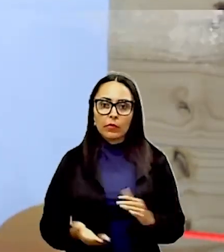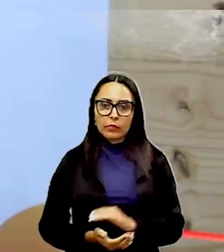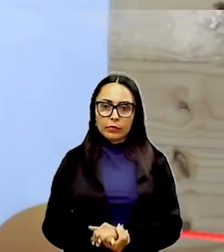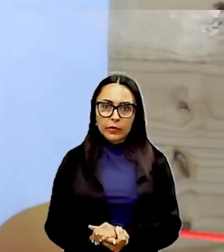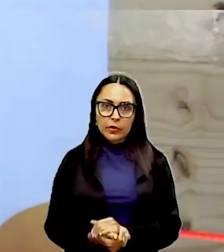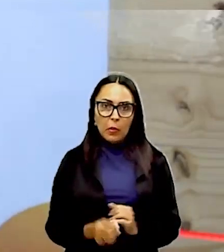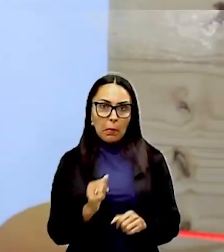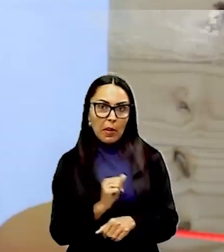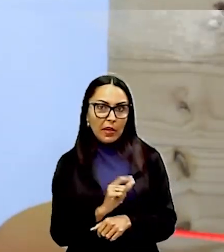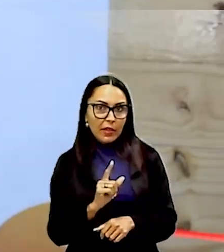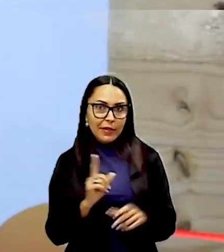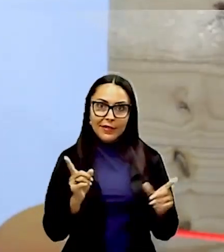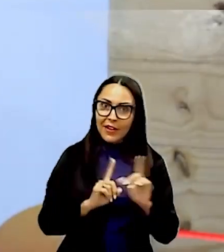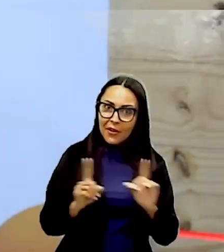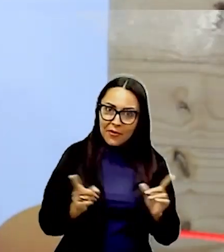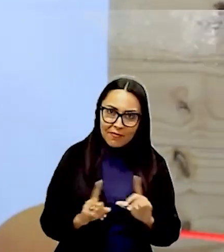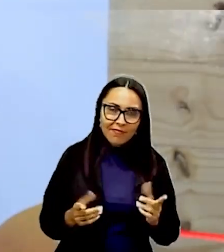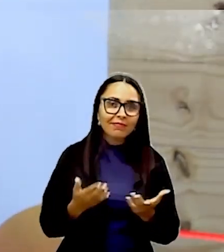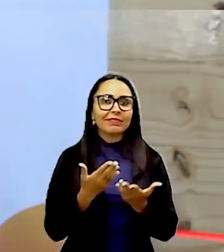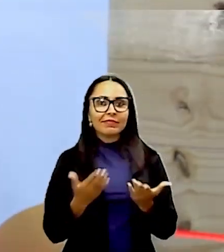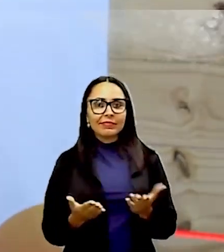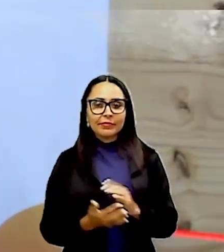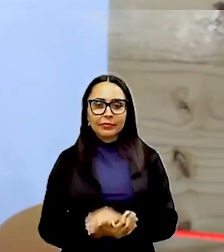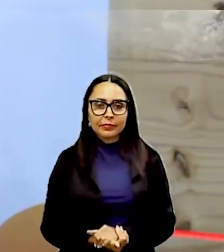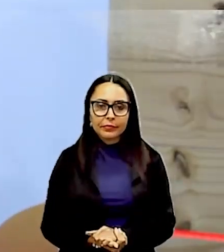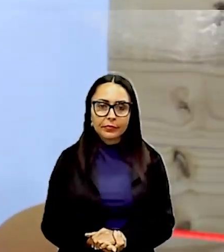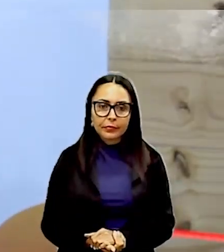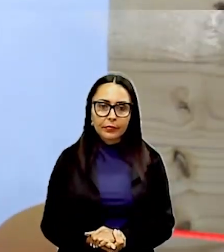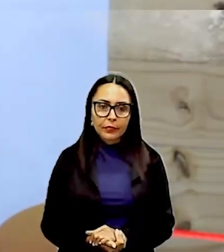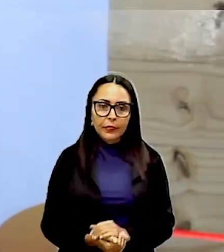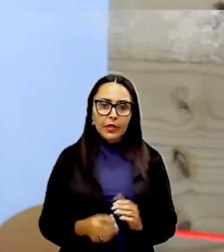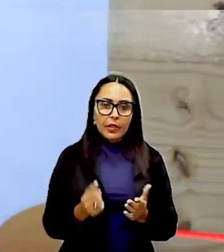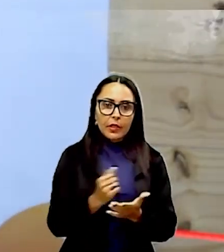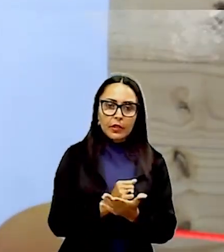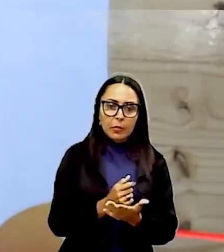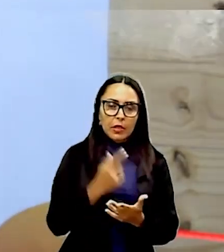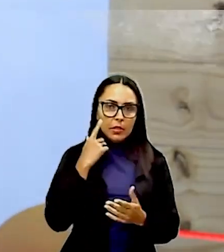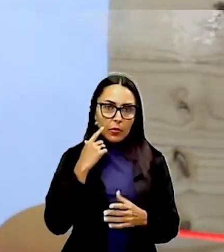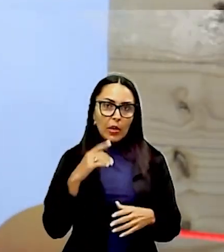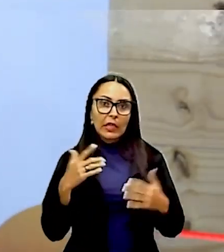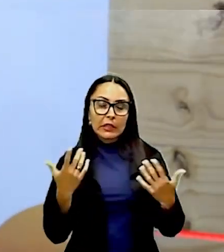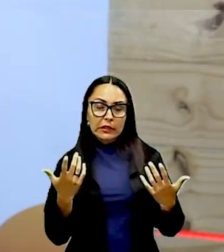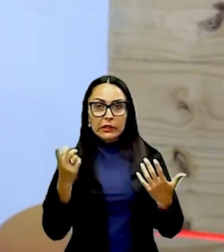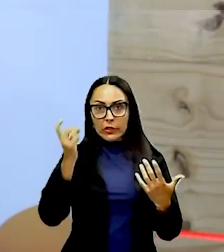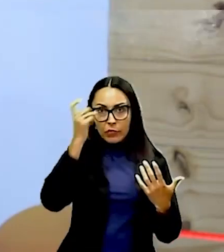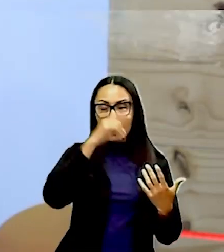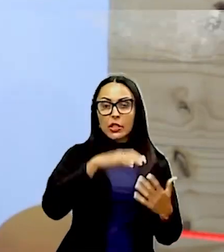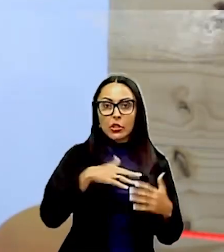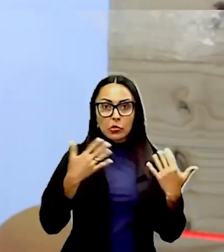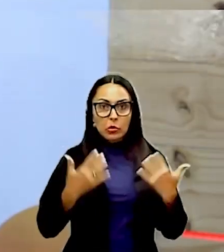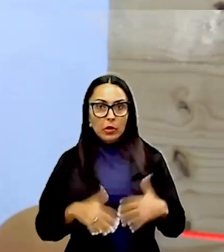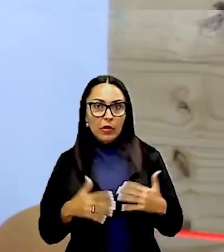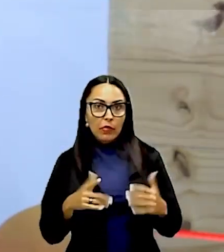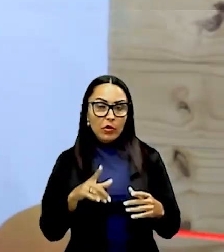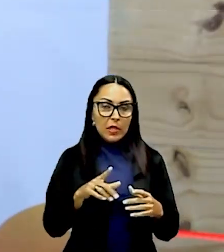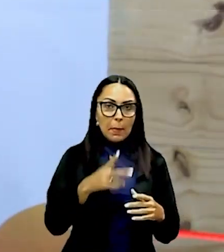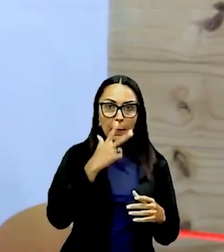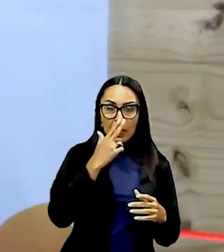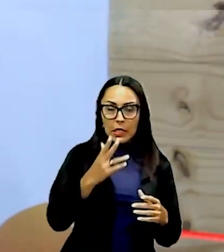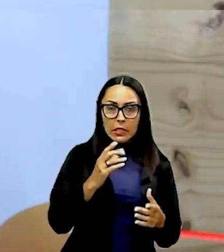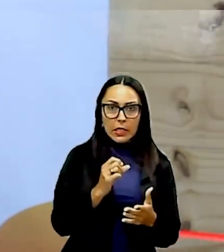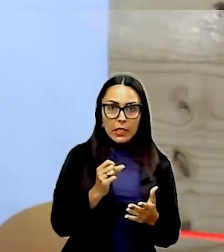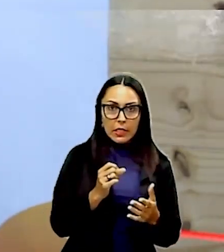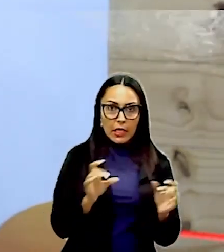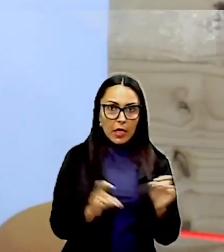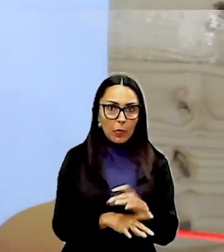aí? Não. A animação é bem mais complicada. Você acha que acabou, mas